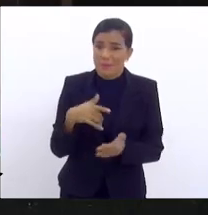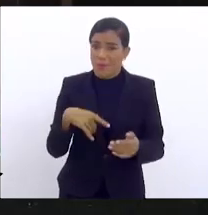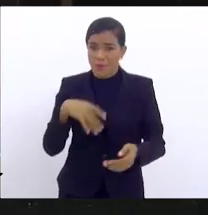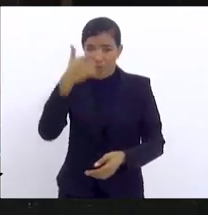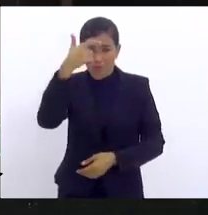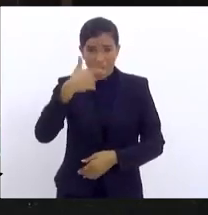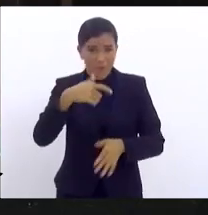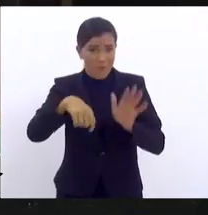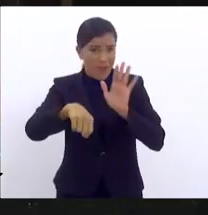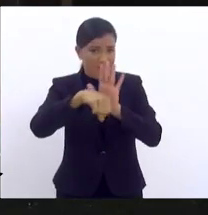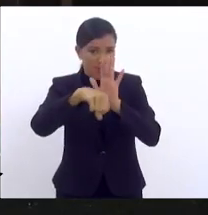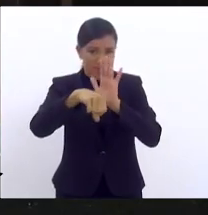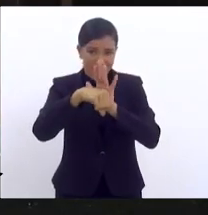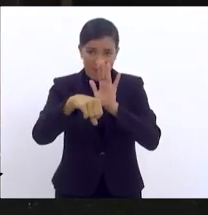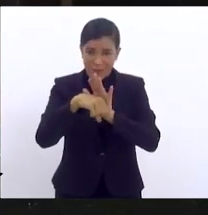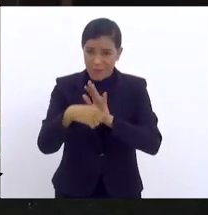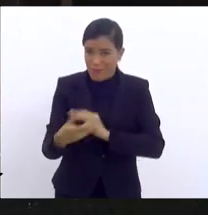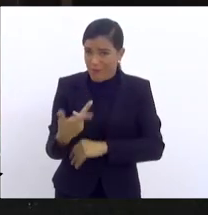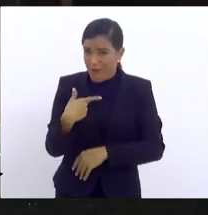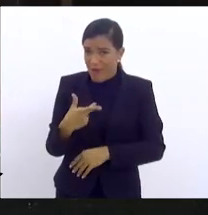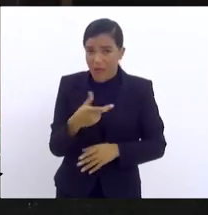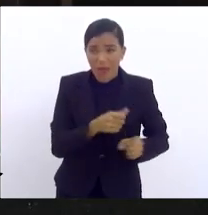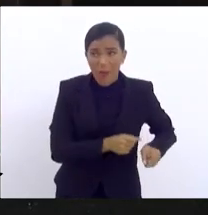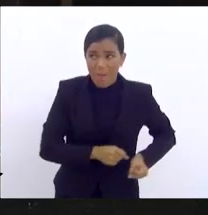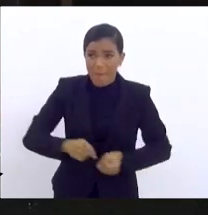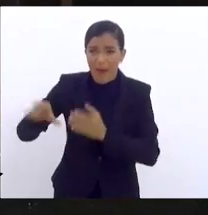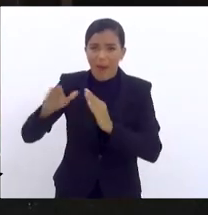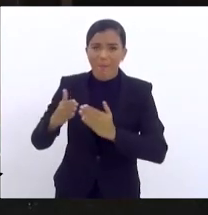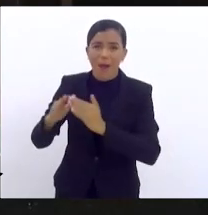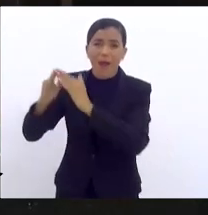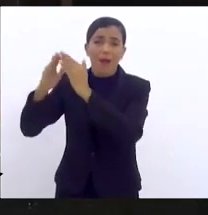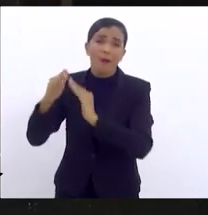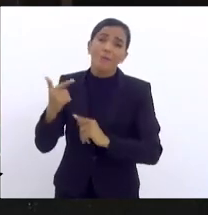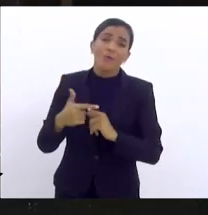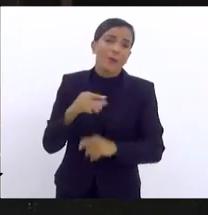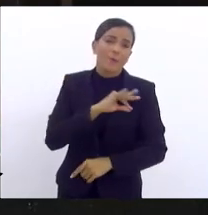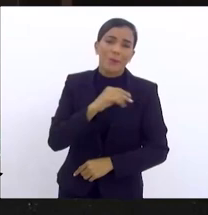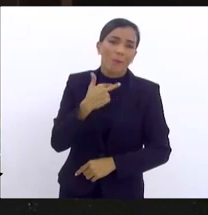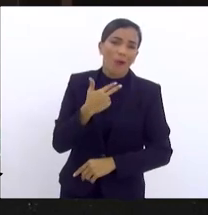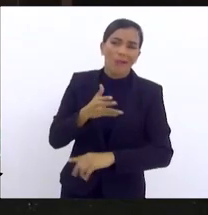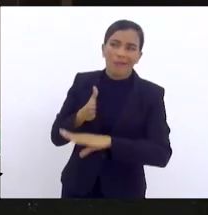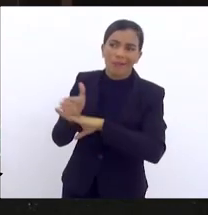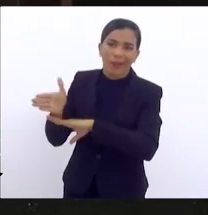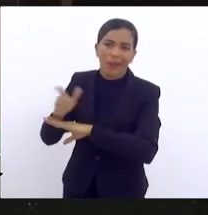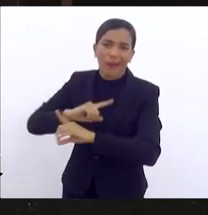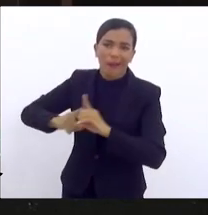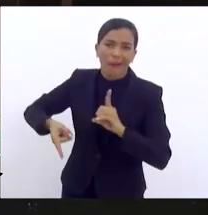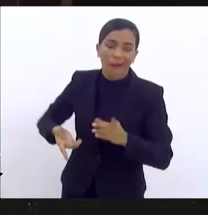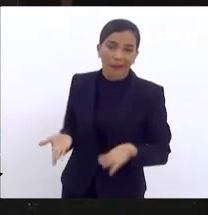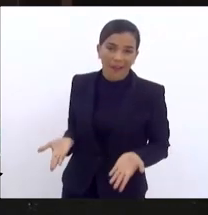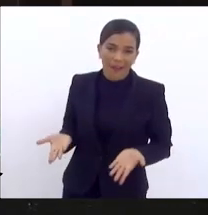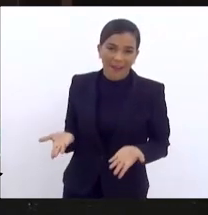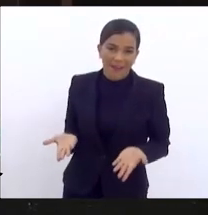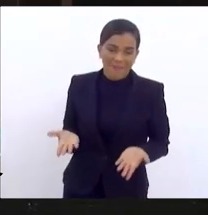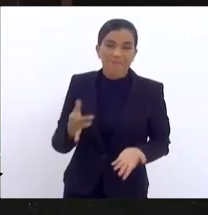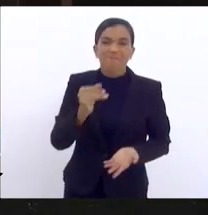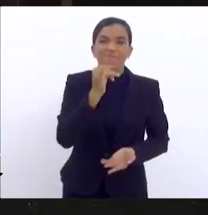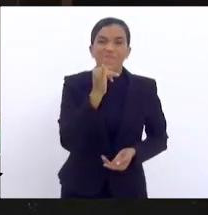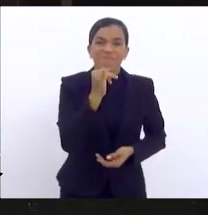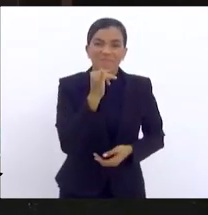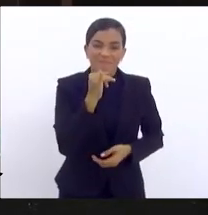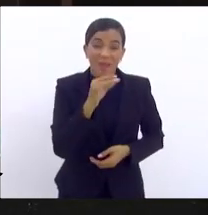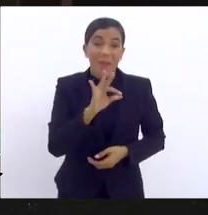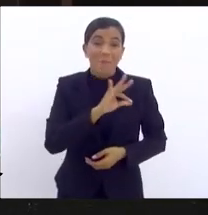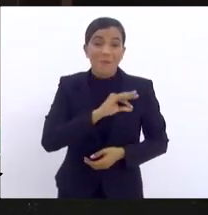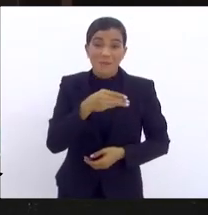eu consegui fazer a subtração nessa carga ele vai para dentro da comunidade porque porque a polícia não pode entrar pra recuperar uma carga a gente está ceifado por exemplo principalmente